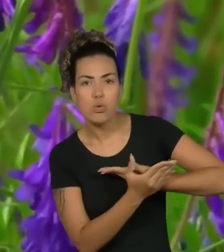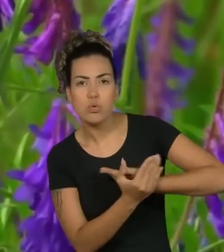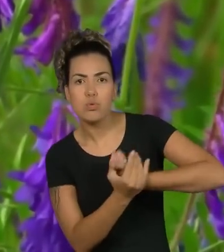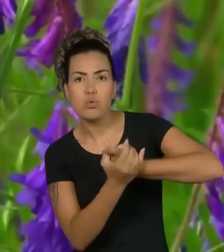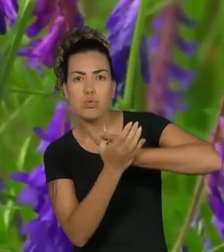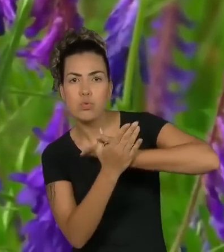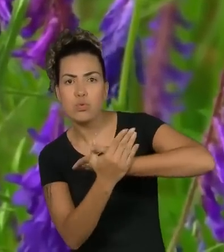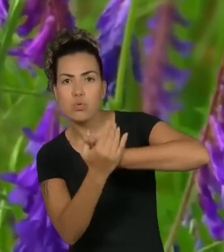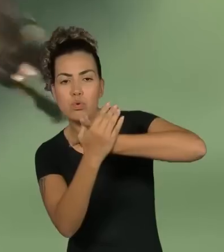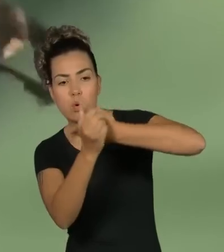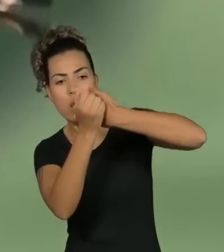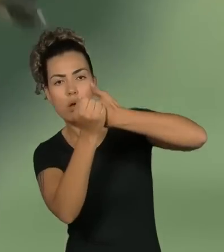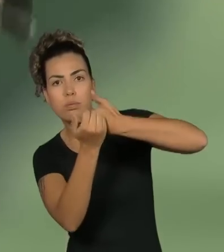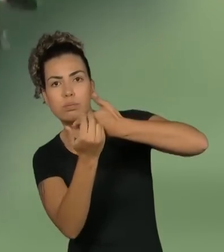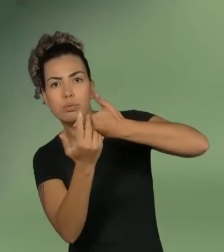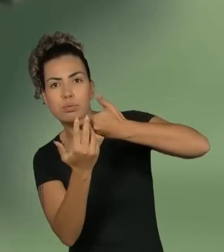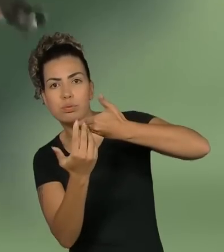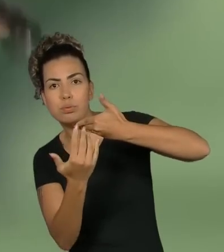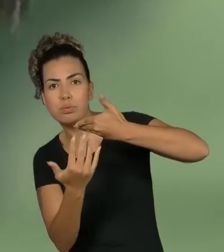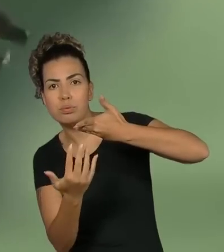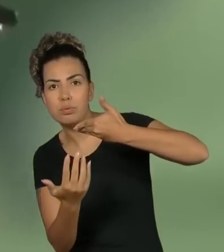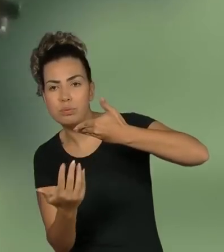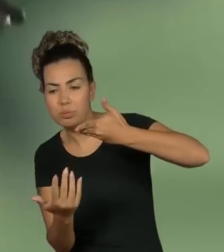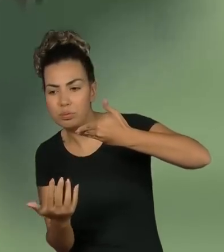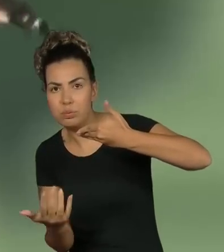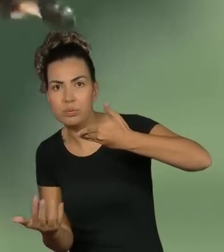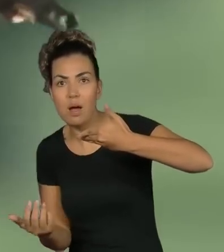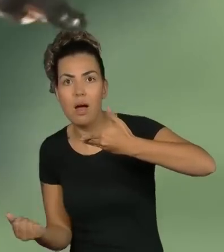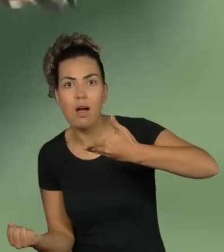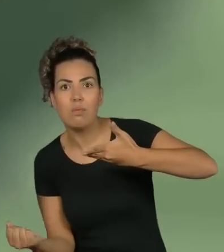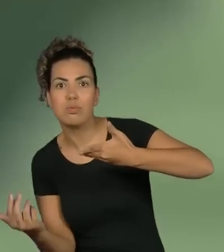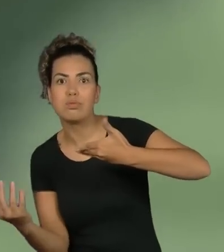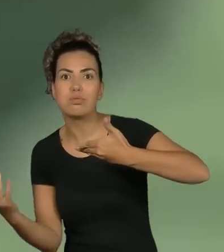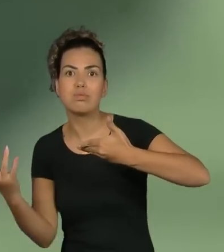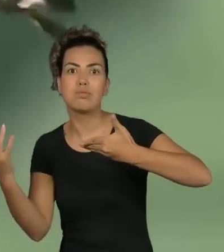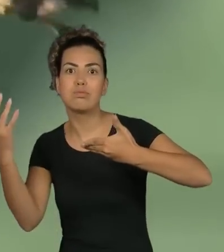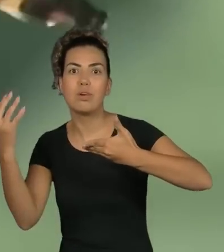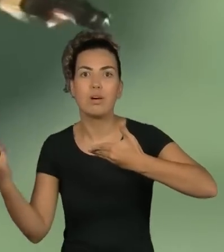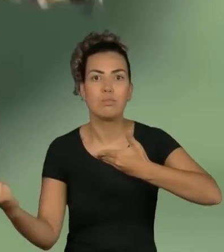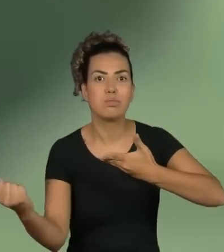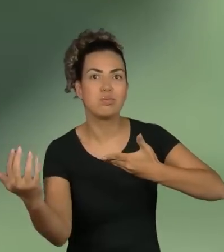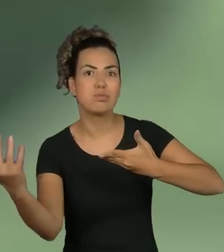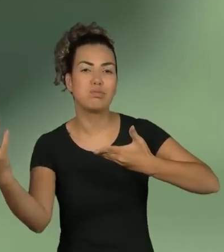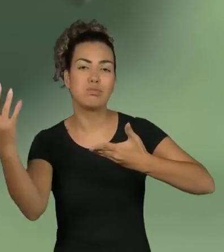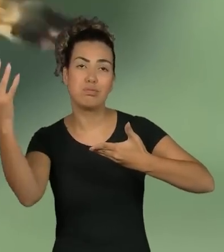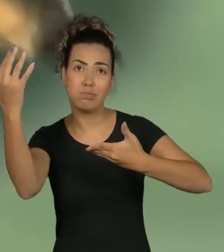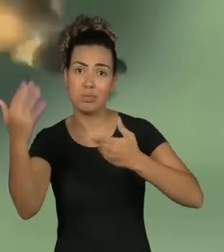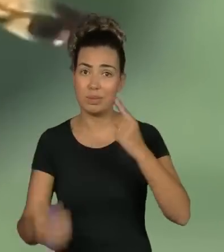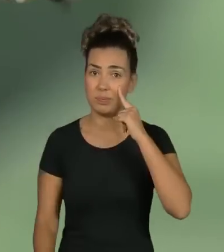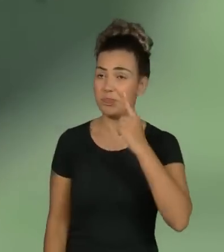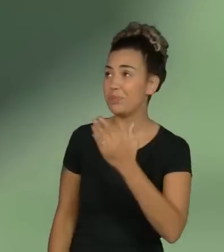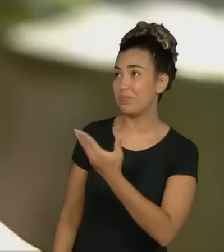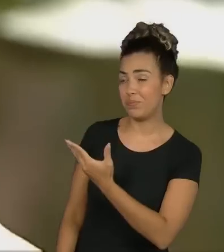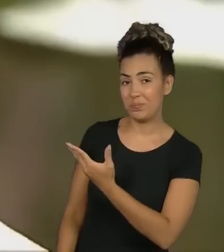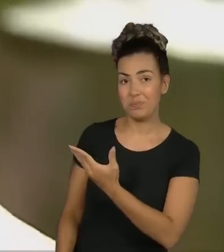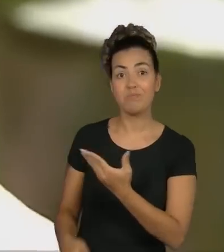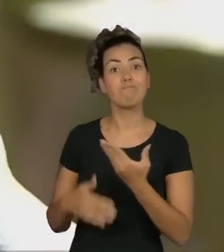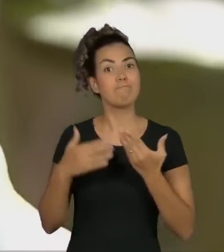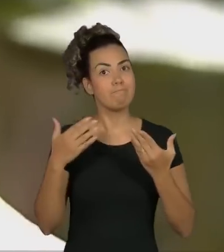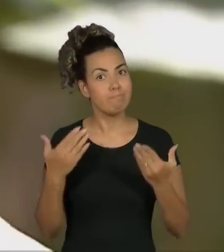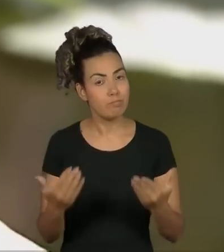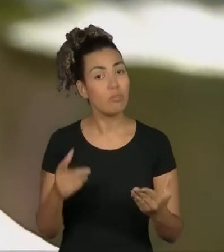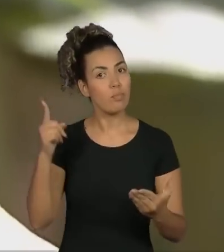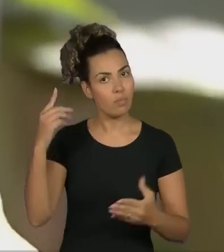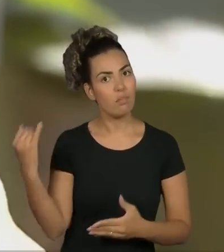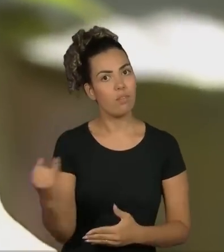o pólen nas patas e no corpo enquanto saboreiam o néctar das flores. Agentes da manutenção